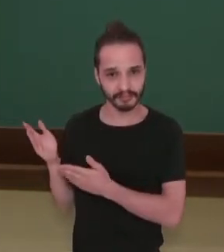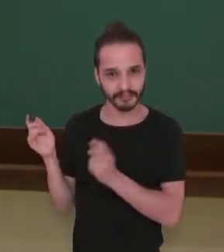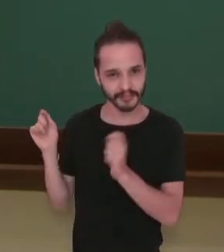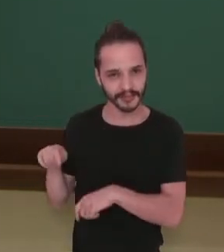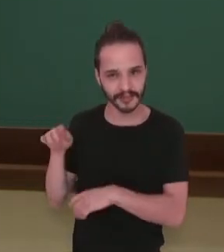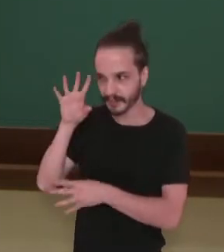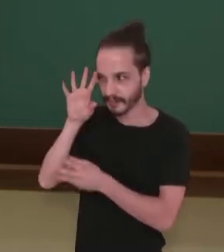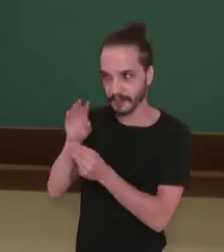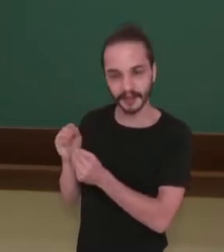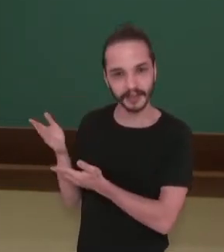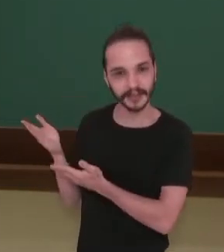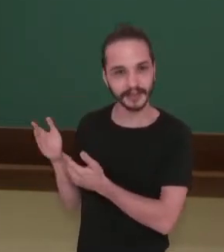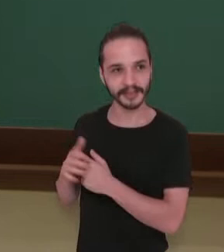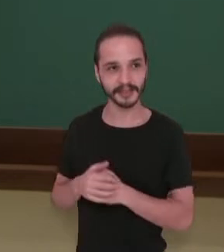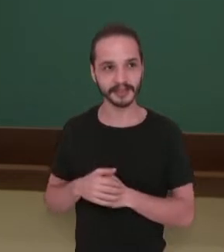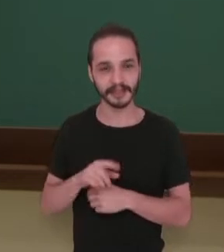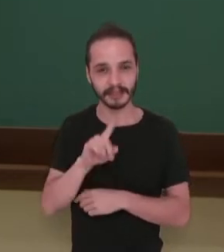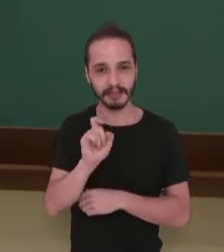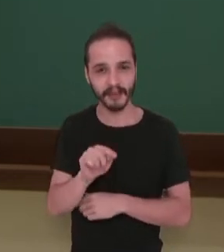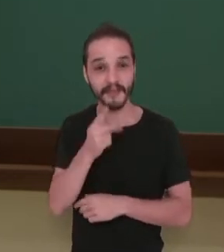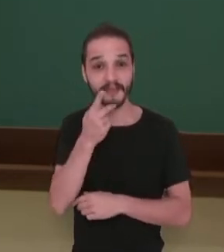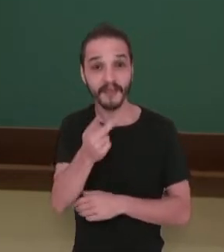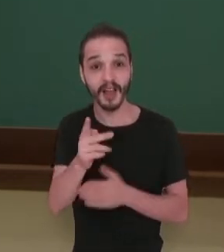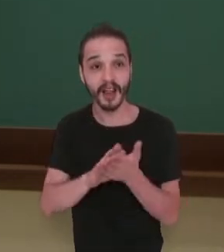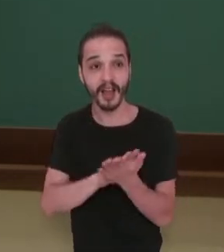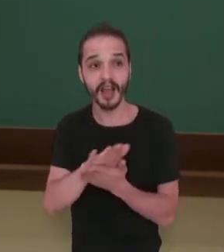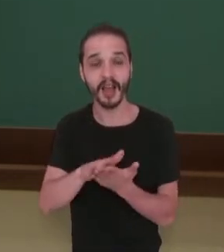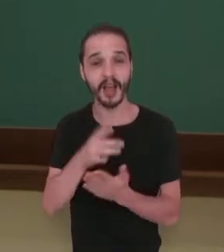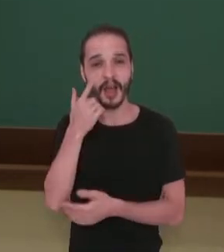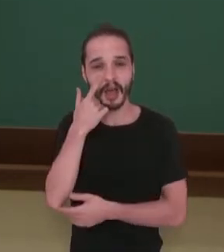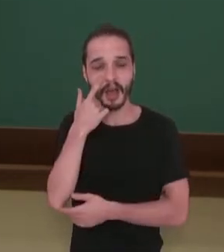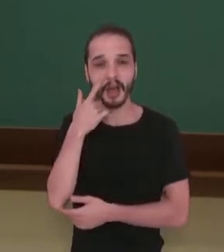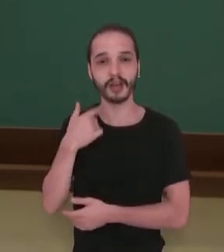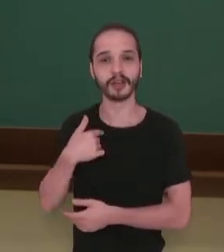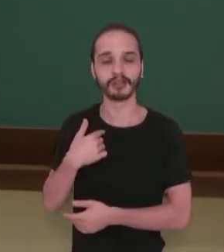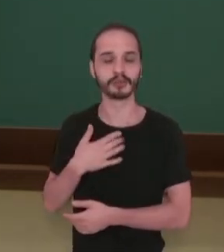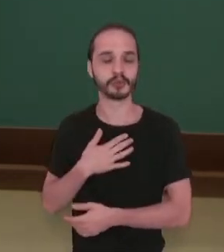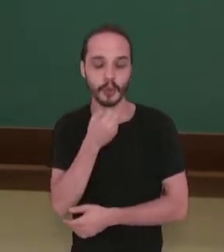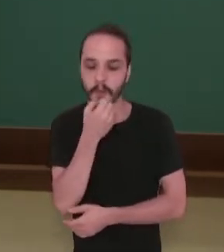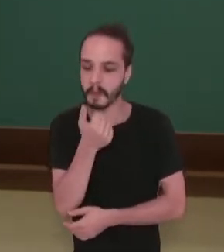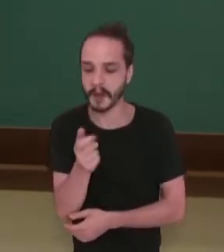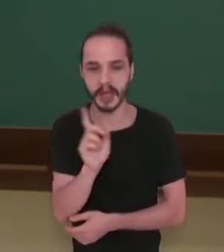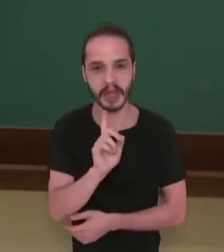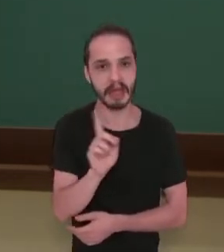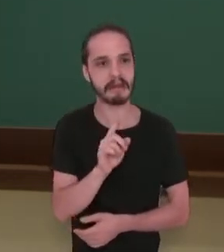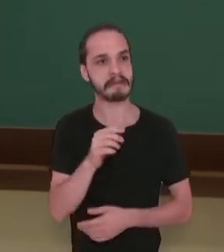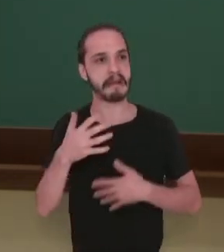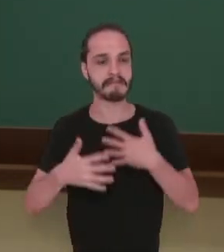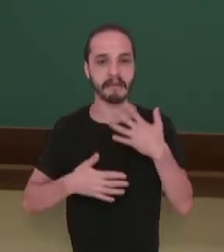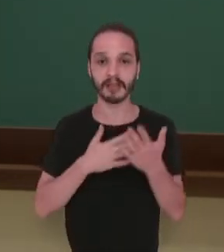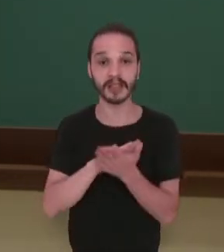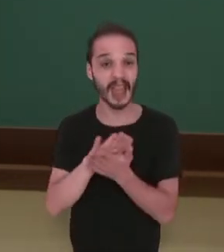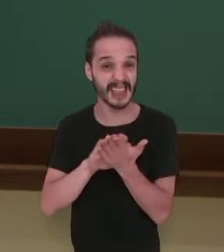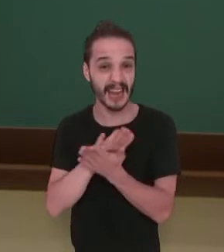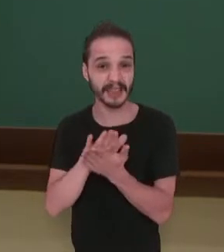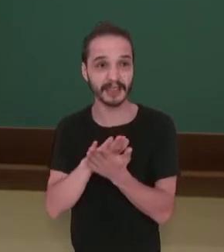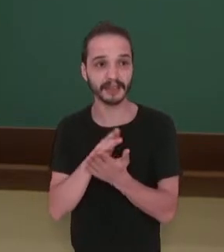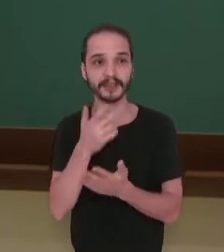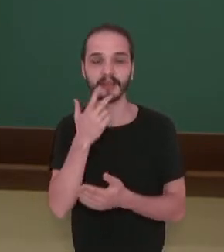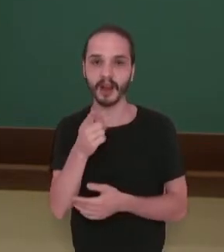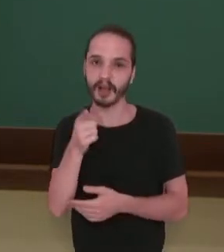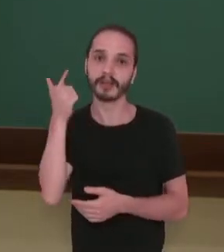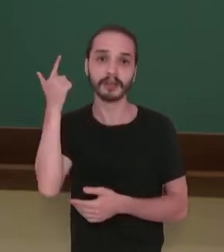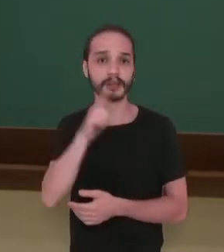me entender? Sem eu falar para você, olha, hoje eu não tô bem, hoje eu tô mal, não, né?